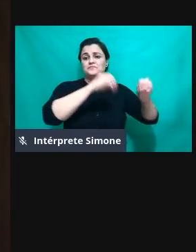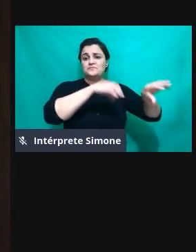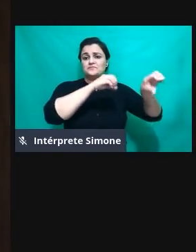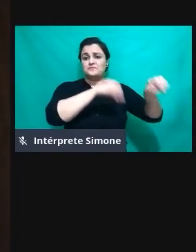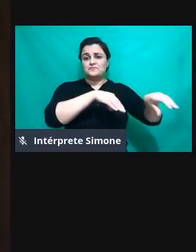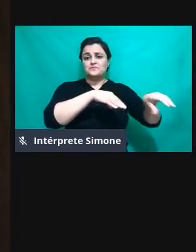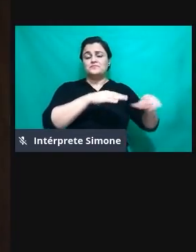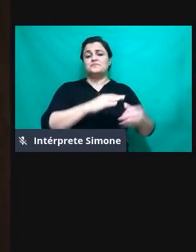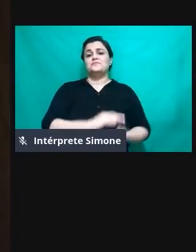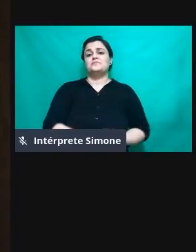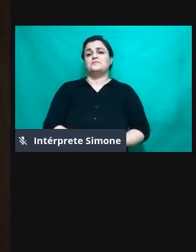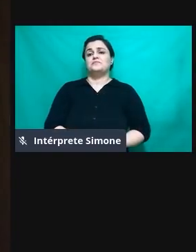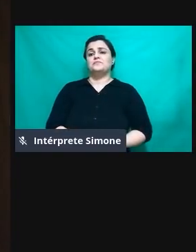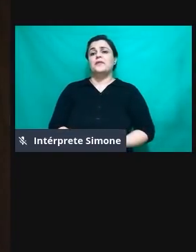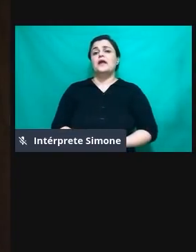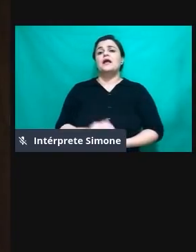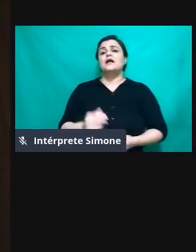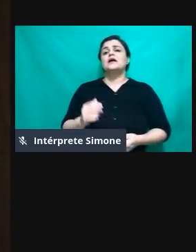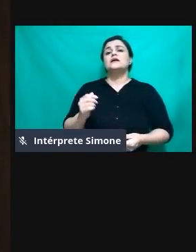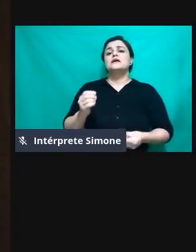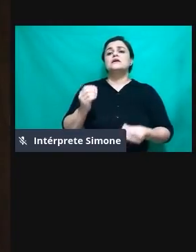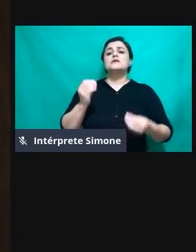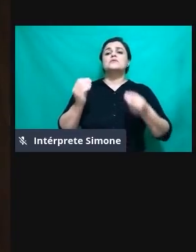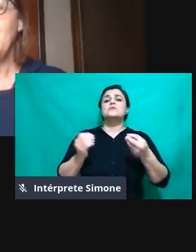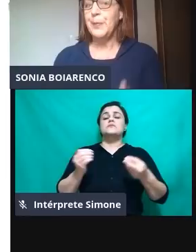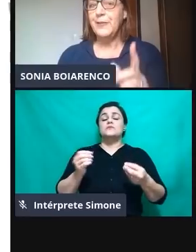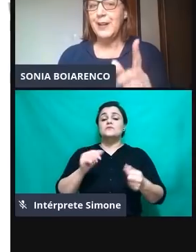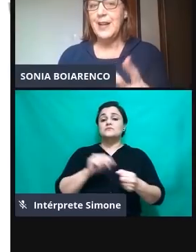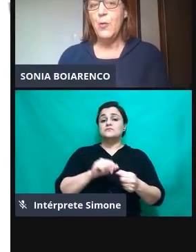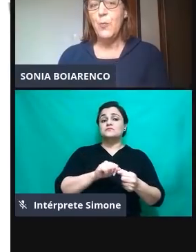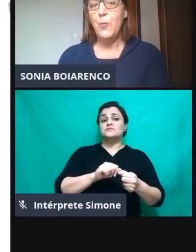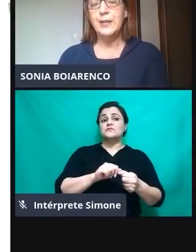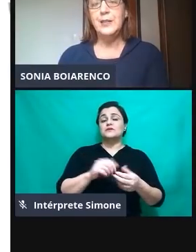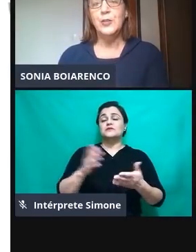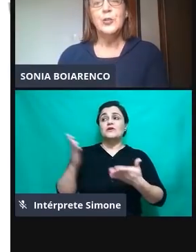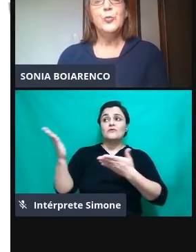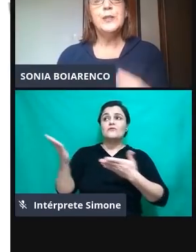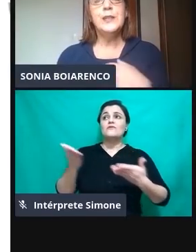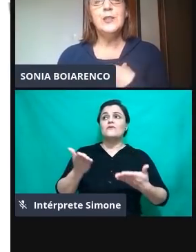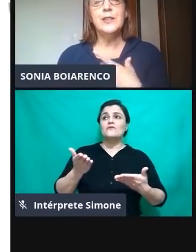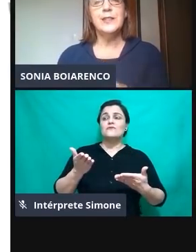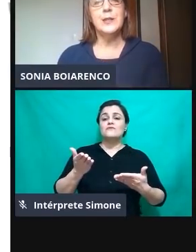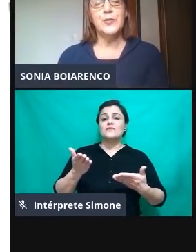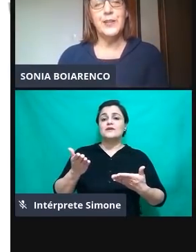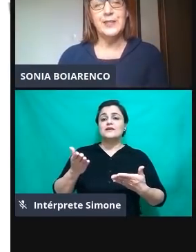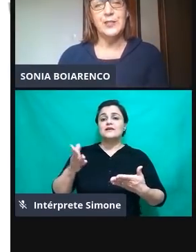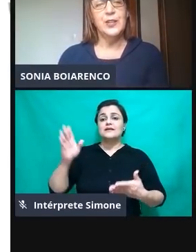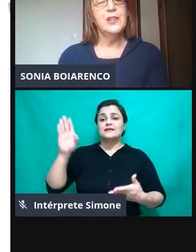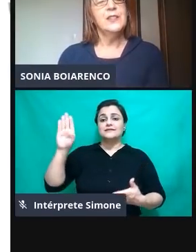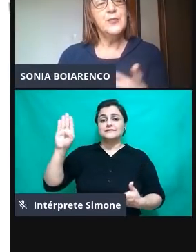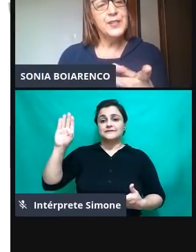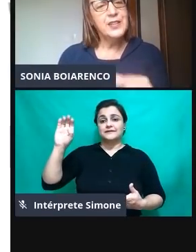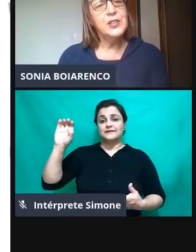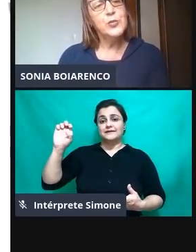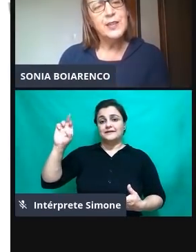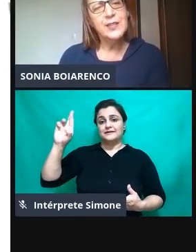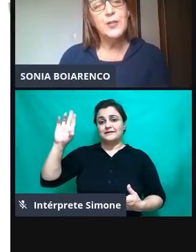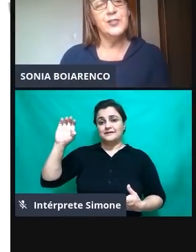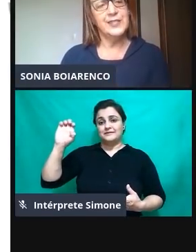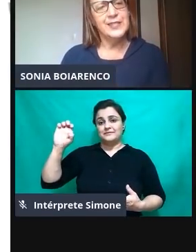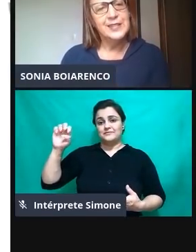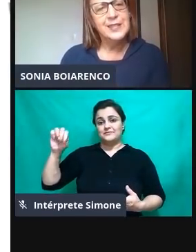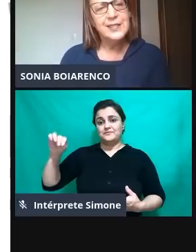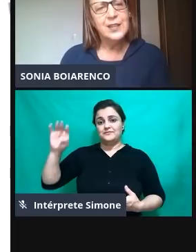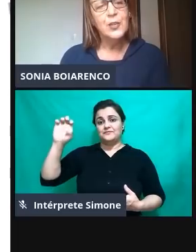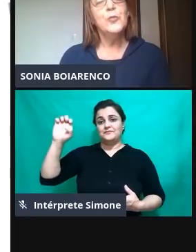fazendo isso? Né? Vou chamar a professora Berenice para falar um pouquinho do que nós estamos fazendo. Estamos fazendo